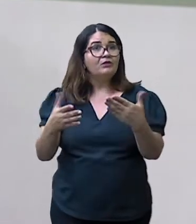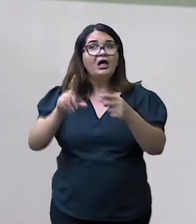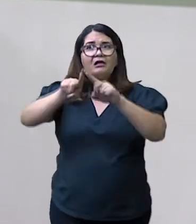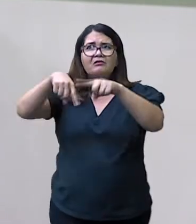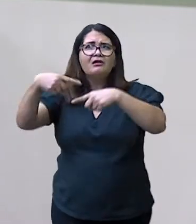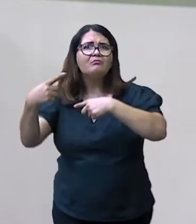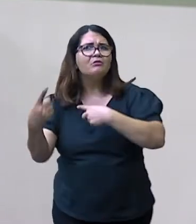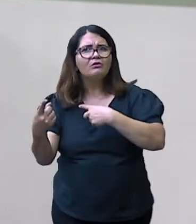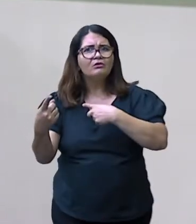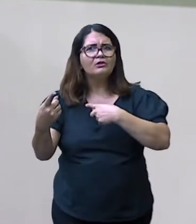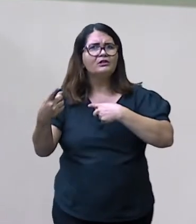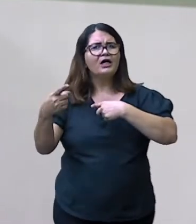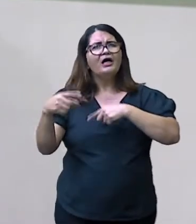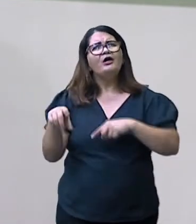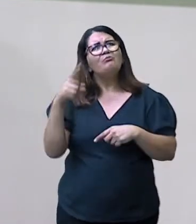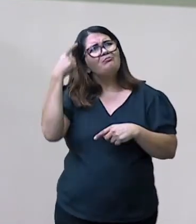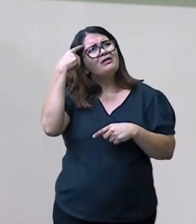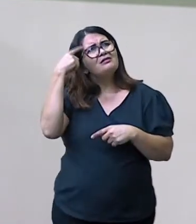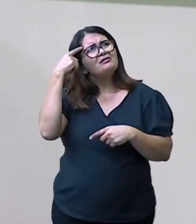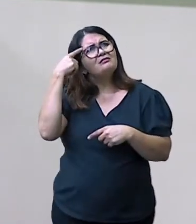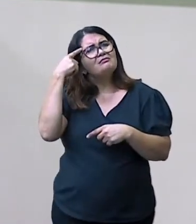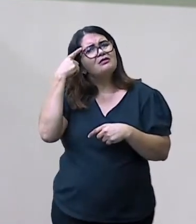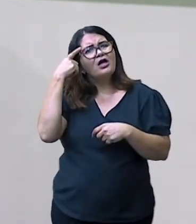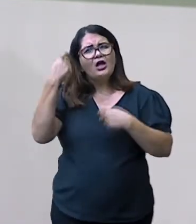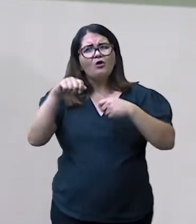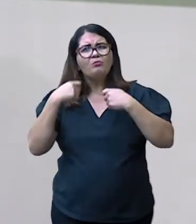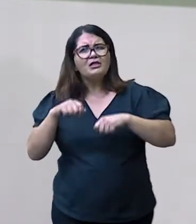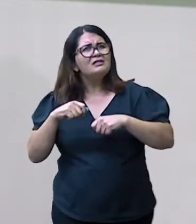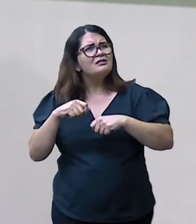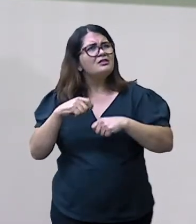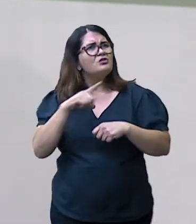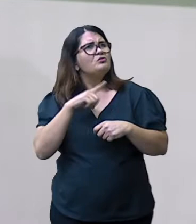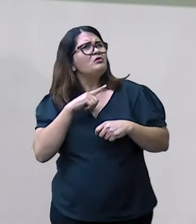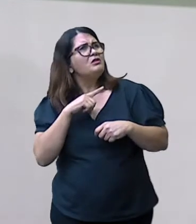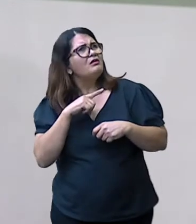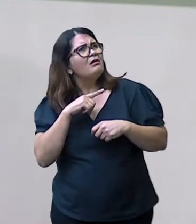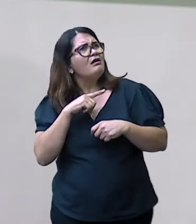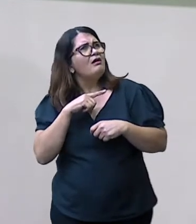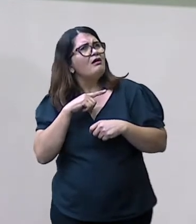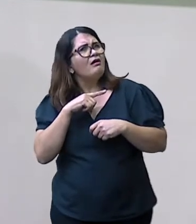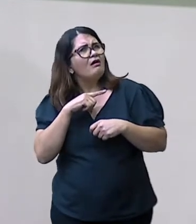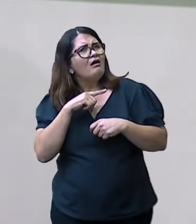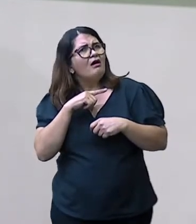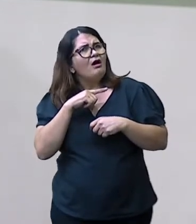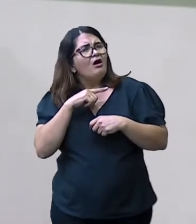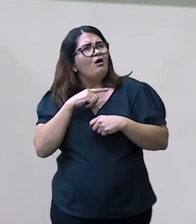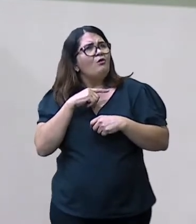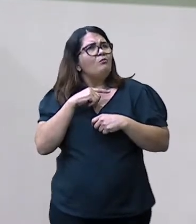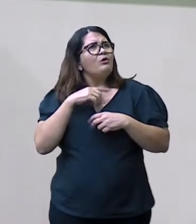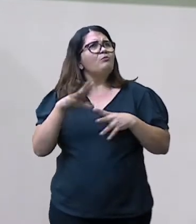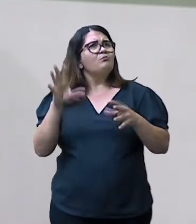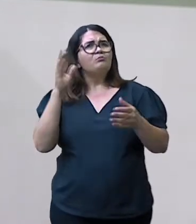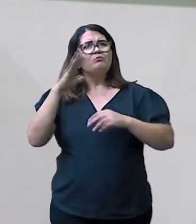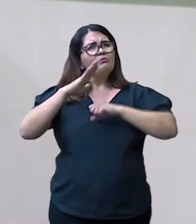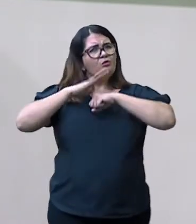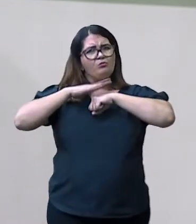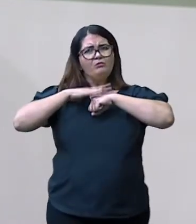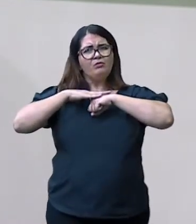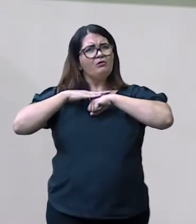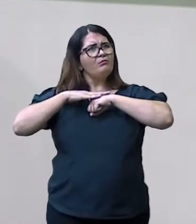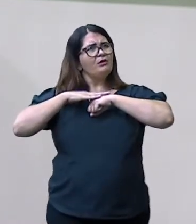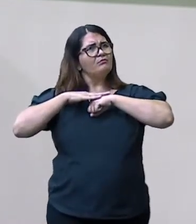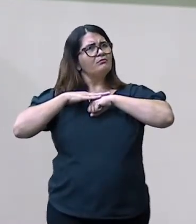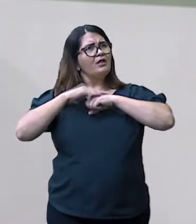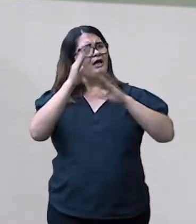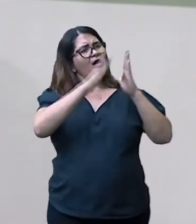copiando, né? Aí eu comecei a jogar tinta na tela sem riscar e buscar formas através